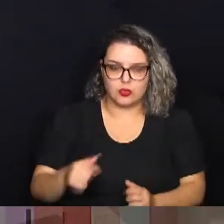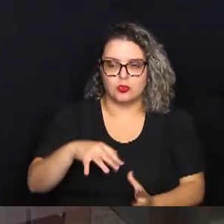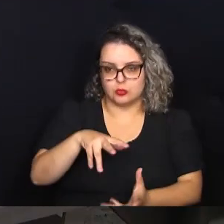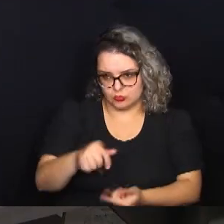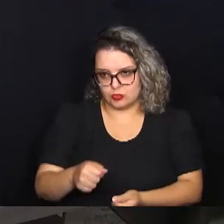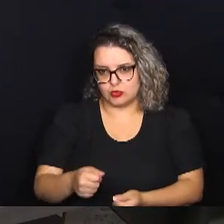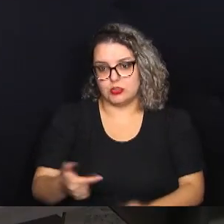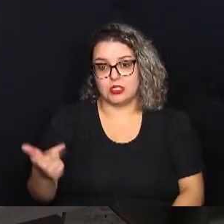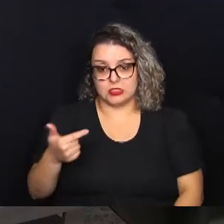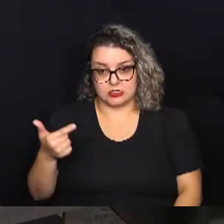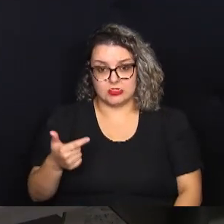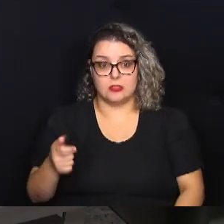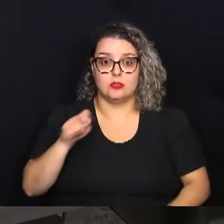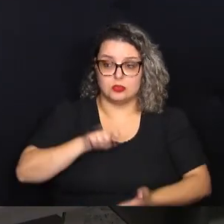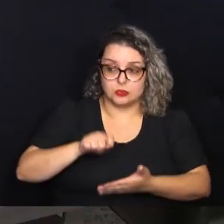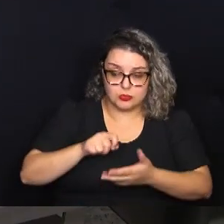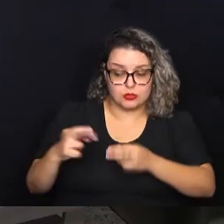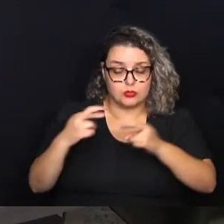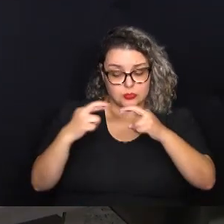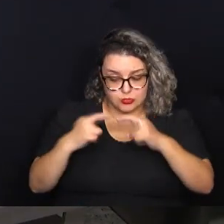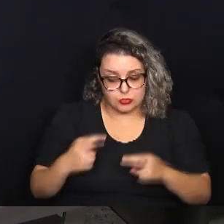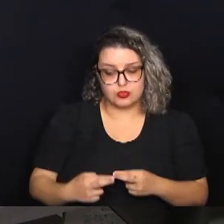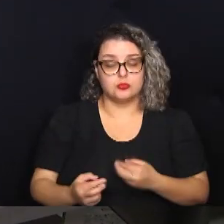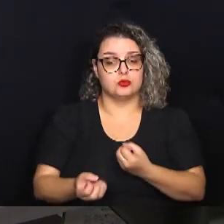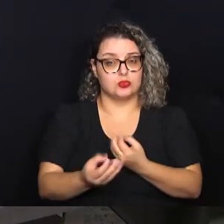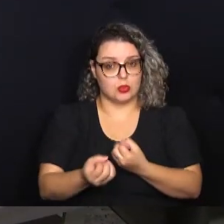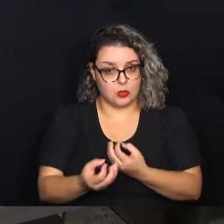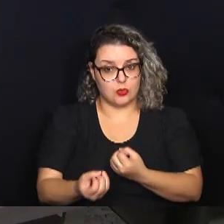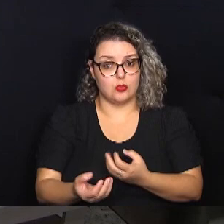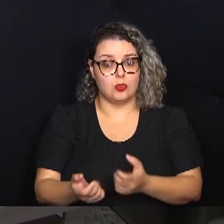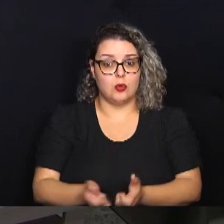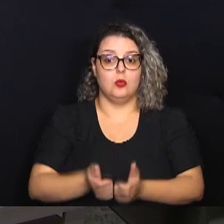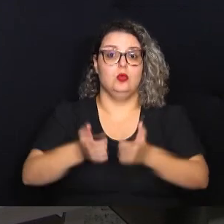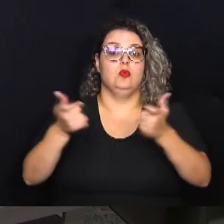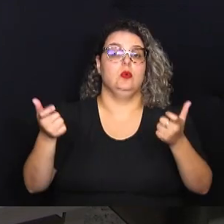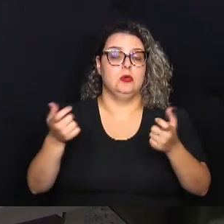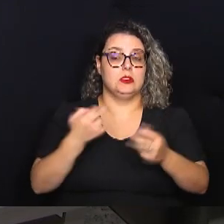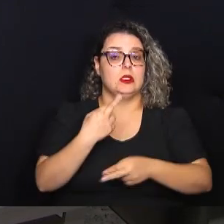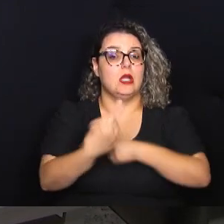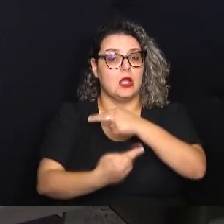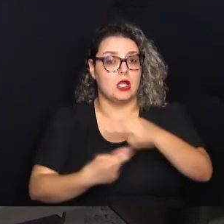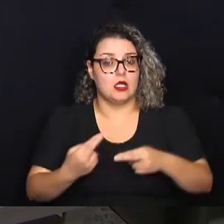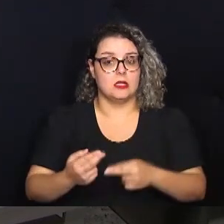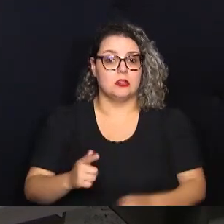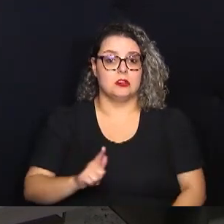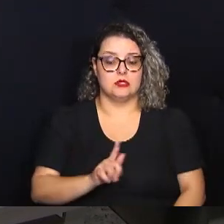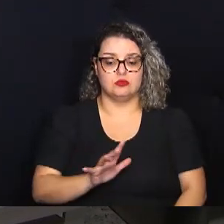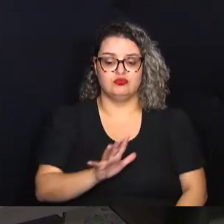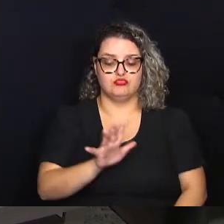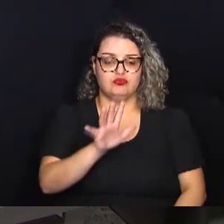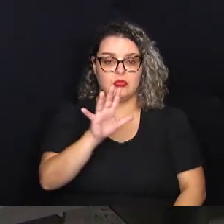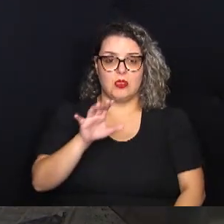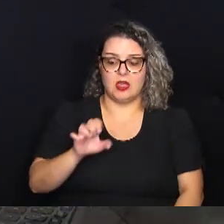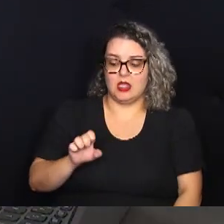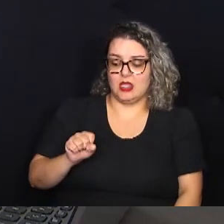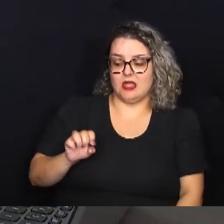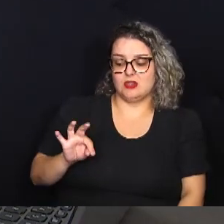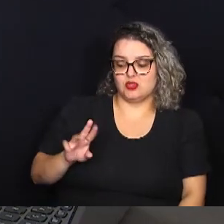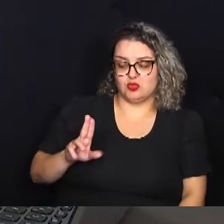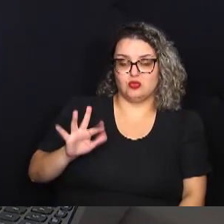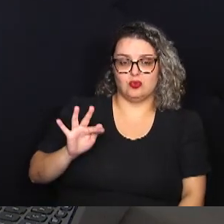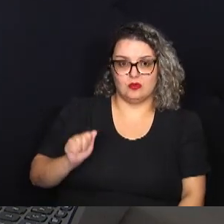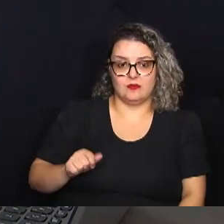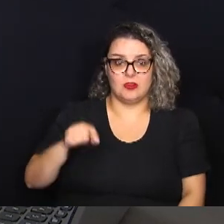Global segundo um dos autores da análise dos dados o aumento tem ligação com emissões de gases de efeito